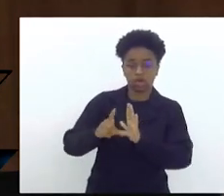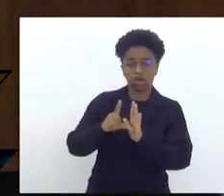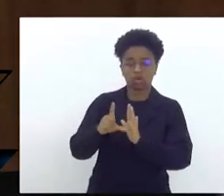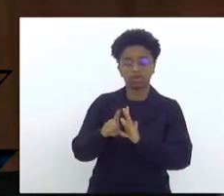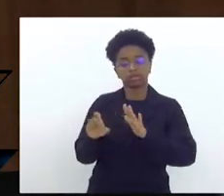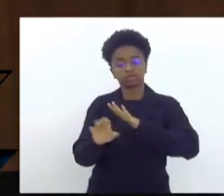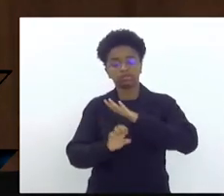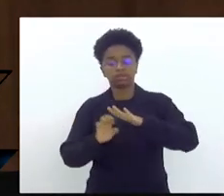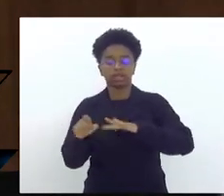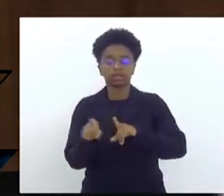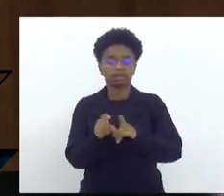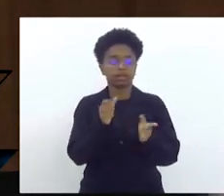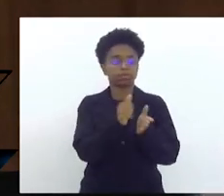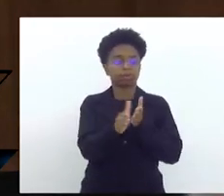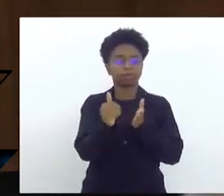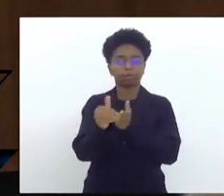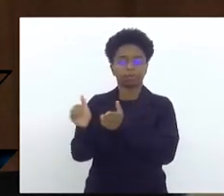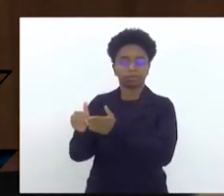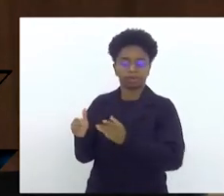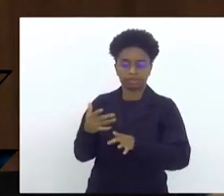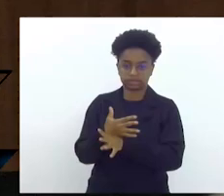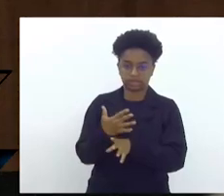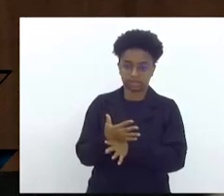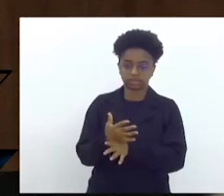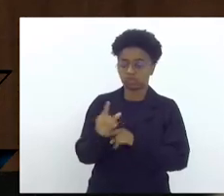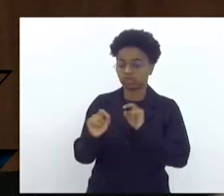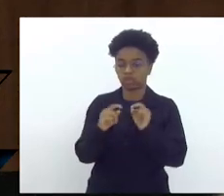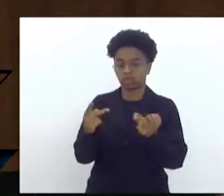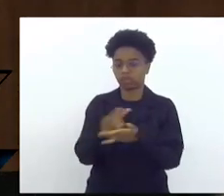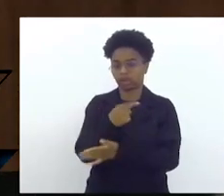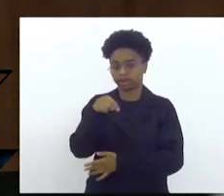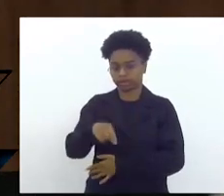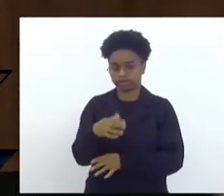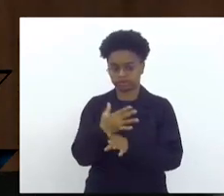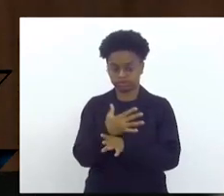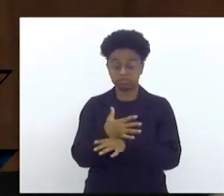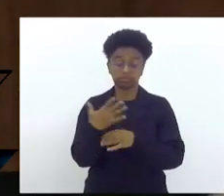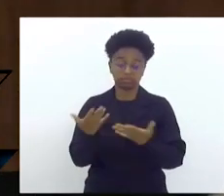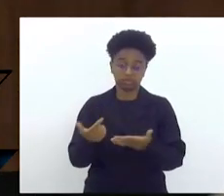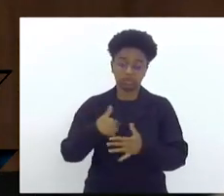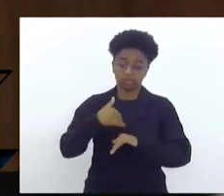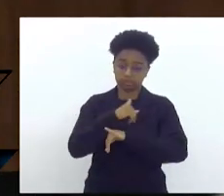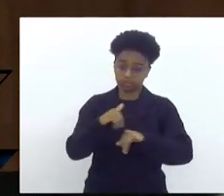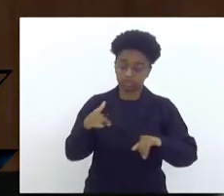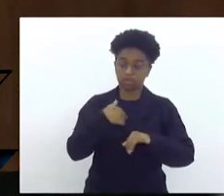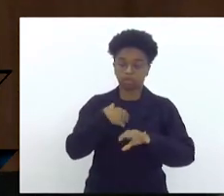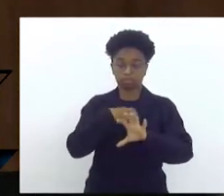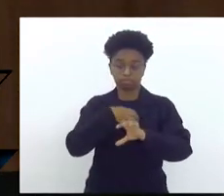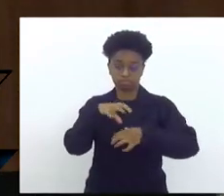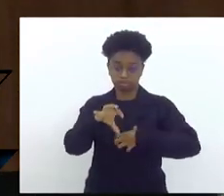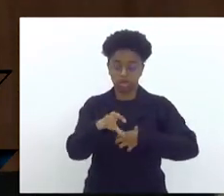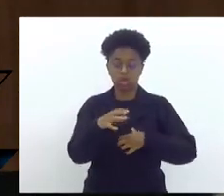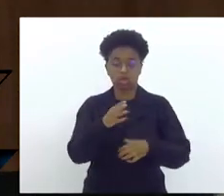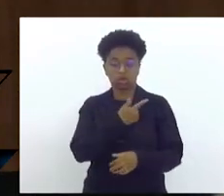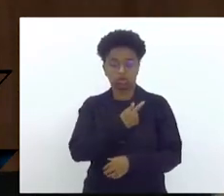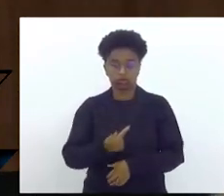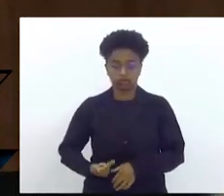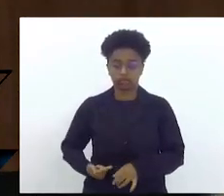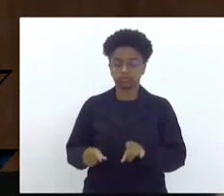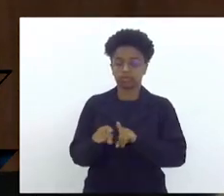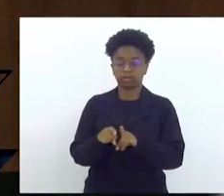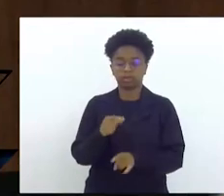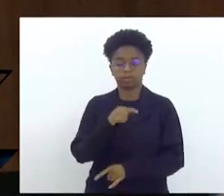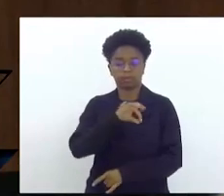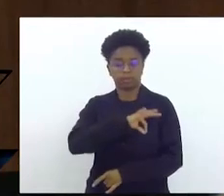expulsando de cada cidade o que vem acontecer na nossa cidade então quer dizer que sou solidário é o nosso Governador e solidar é Nossa